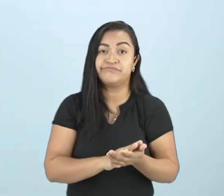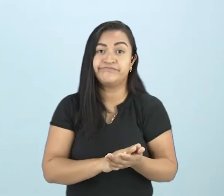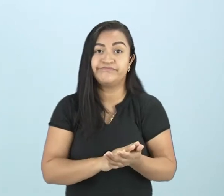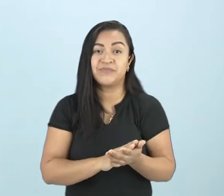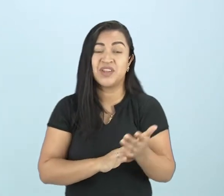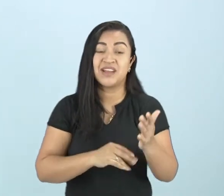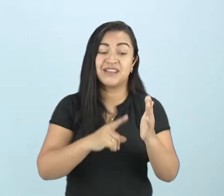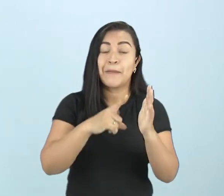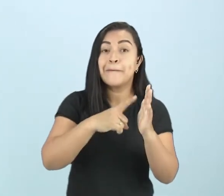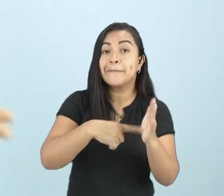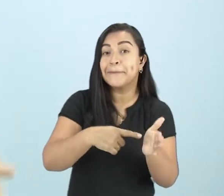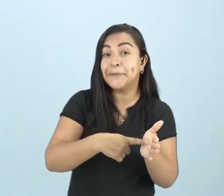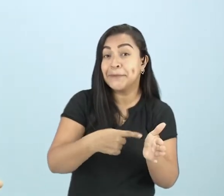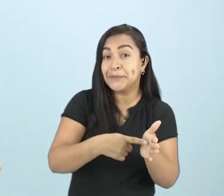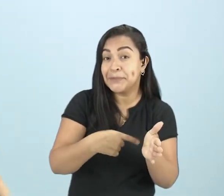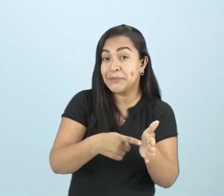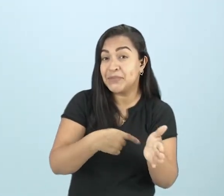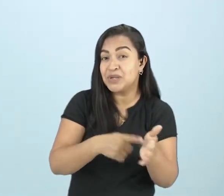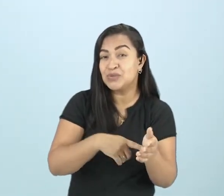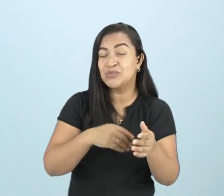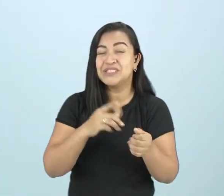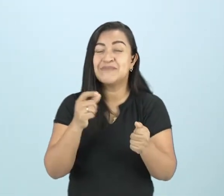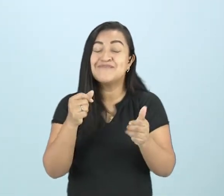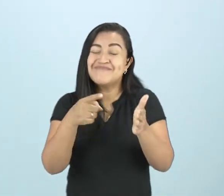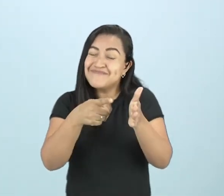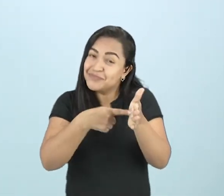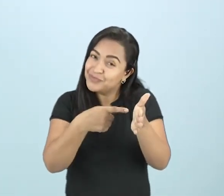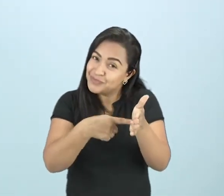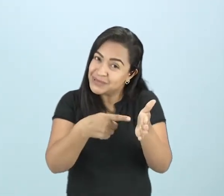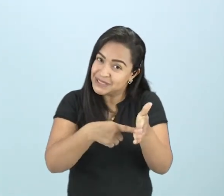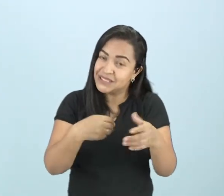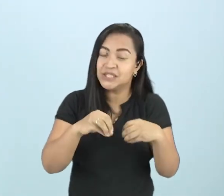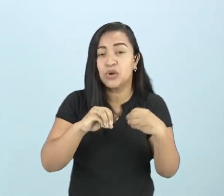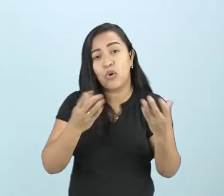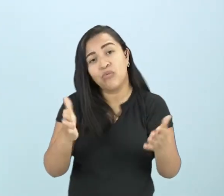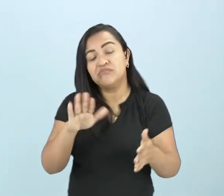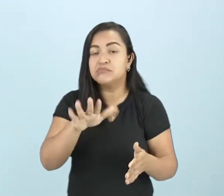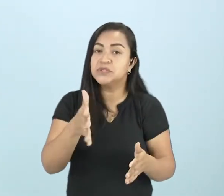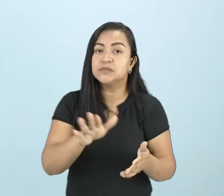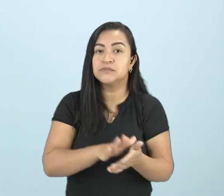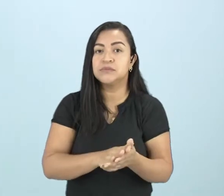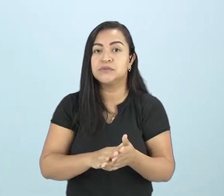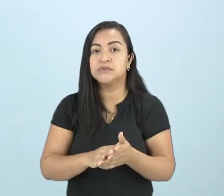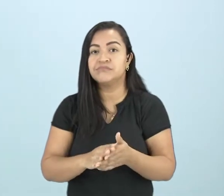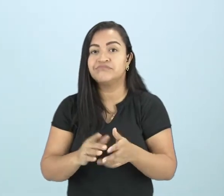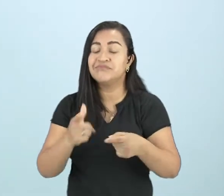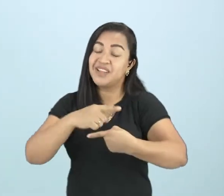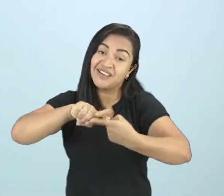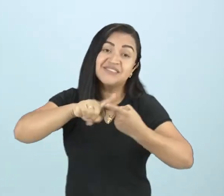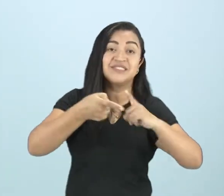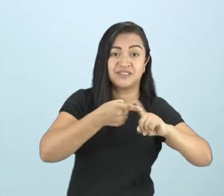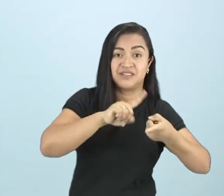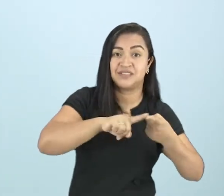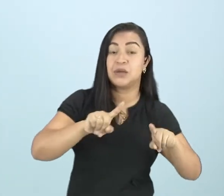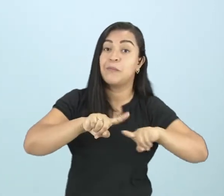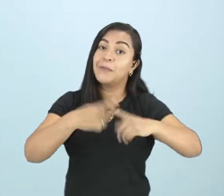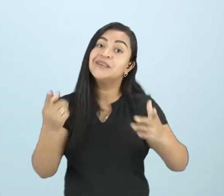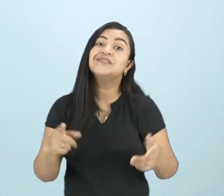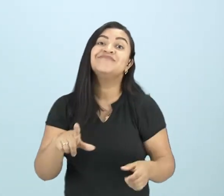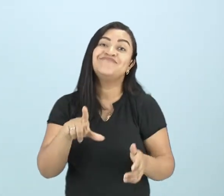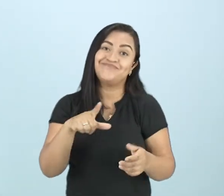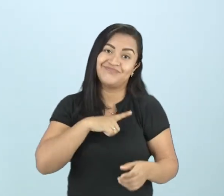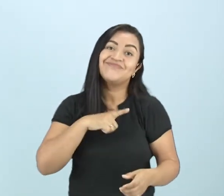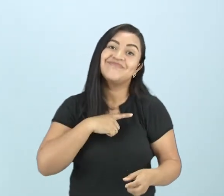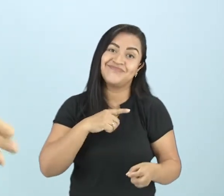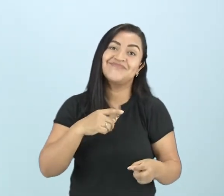cor branca, e ele pode ser bem branquinho ou não tão branco. Tem essas variações. Mas existe o erro. Qual é o erro? O erro